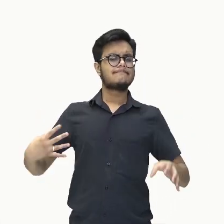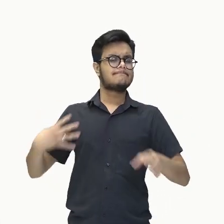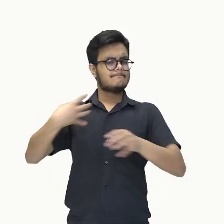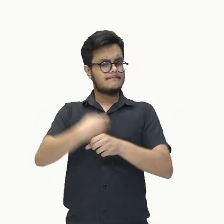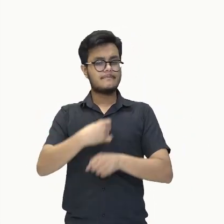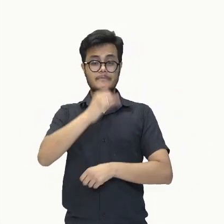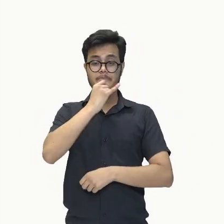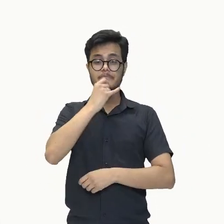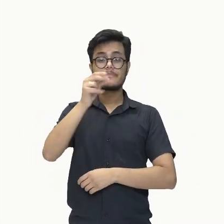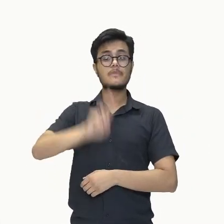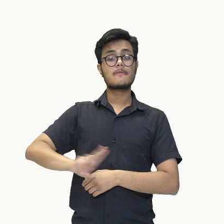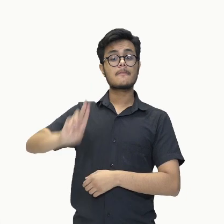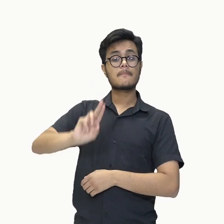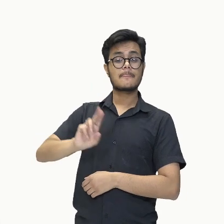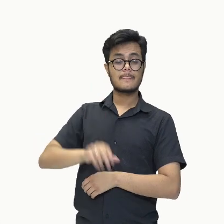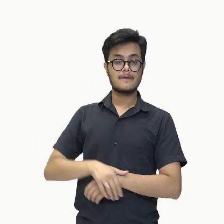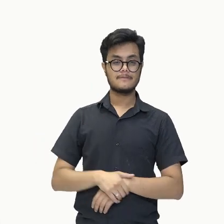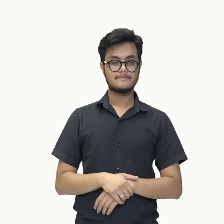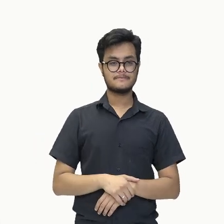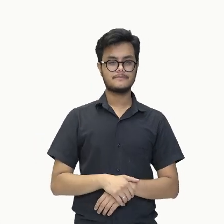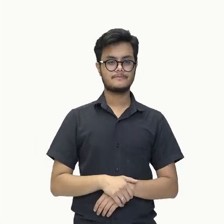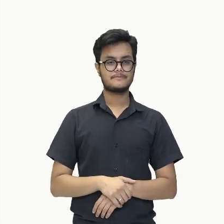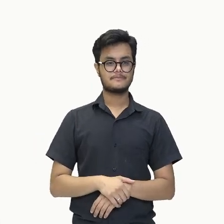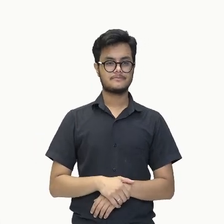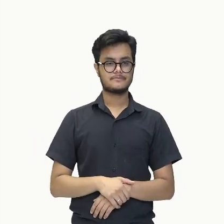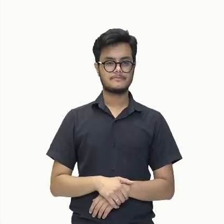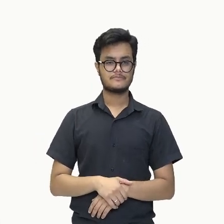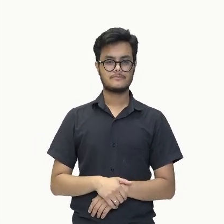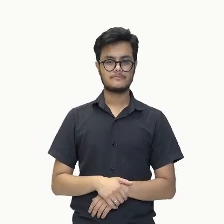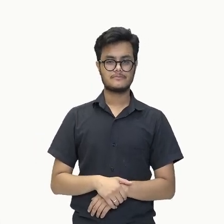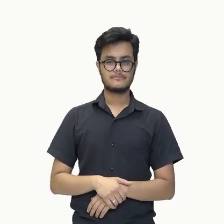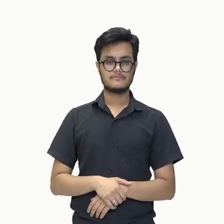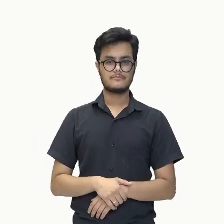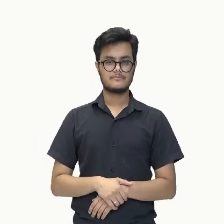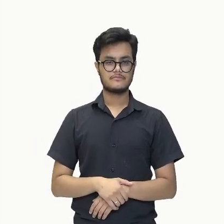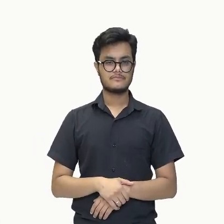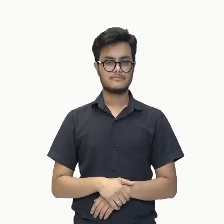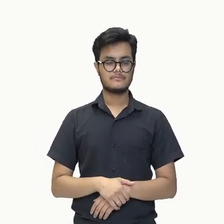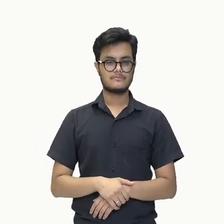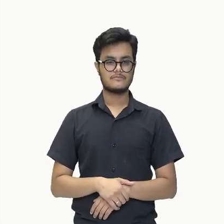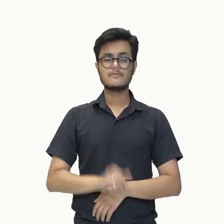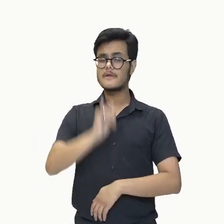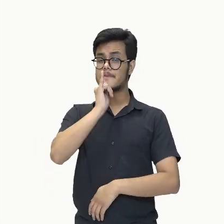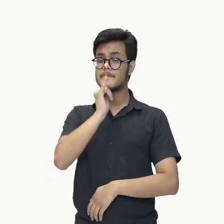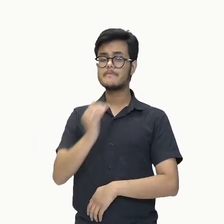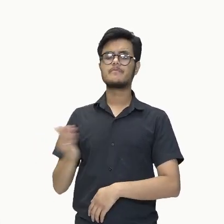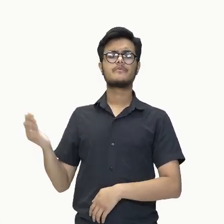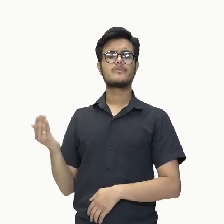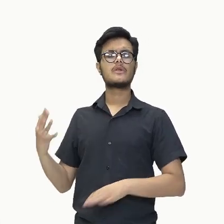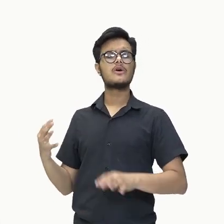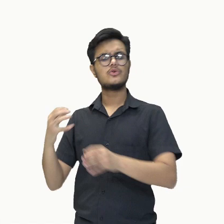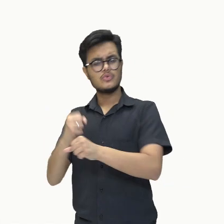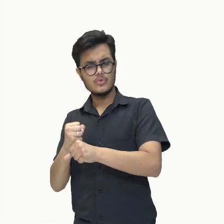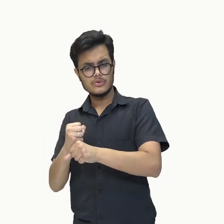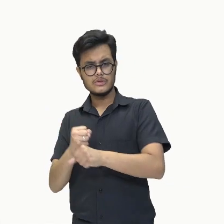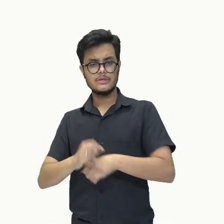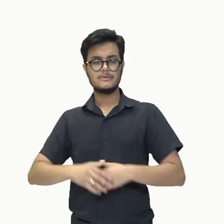nós poderíamos usar aqui aquela propriedade da potência de mesma base. Por quê? Ó, Isso tudo aqui, ó,